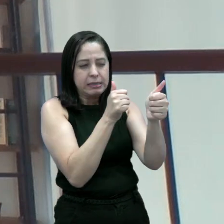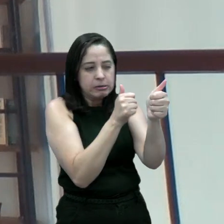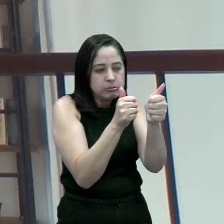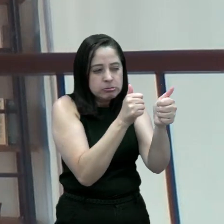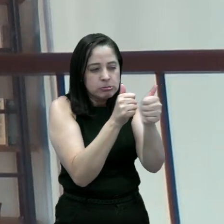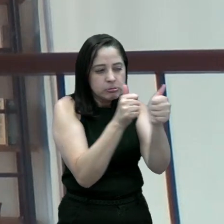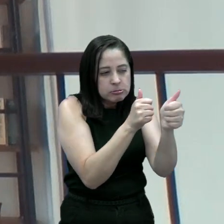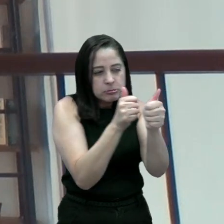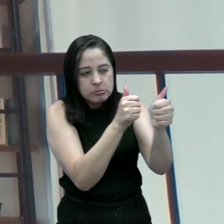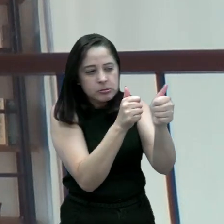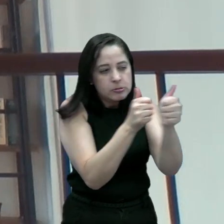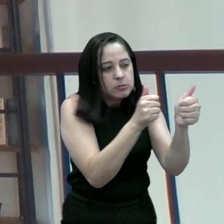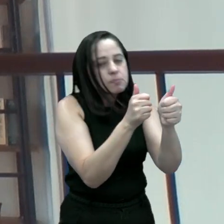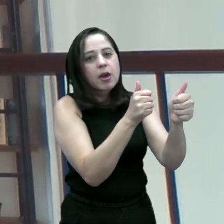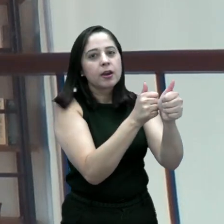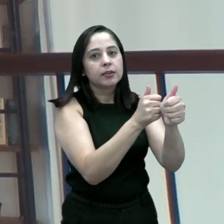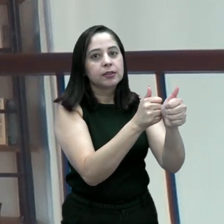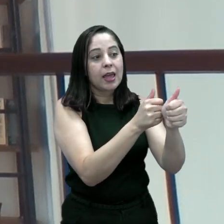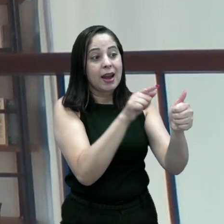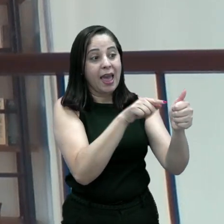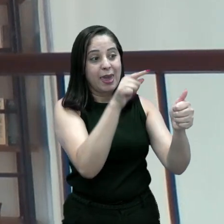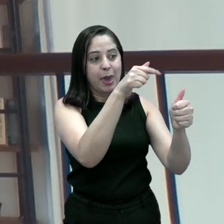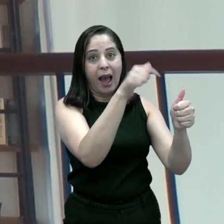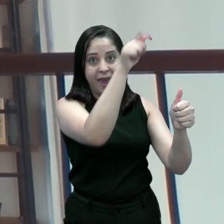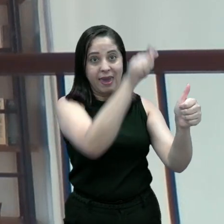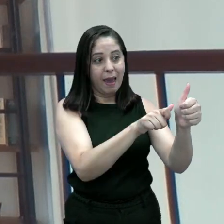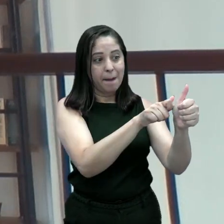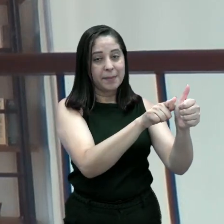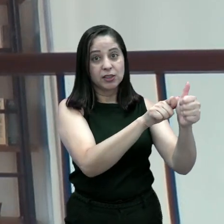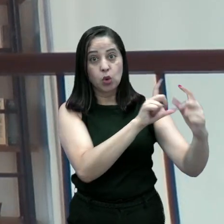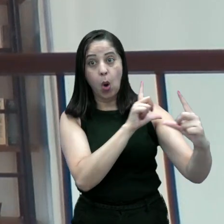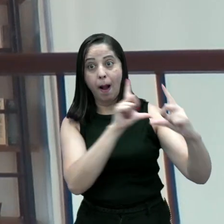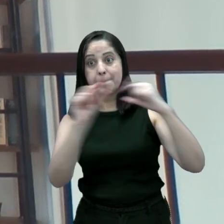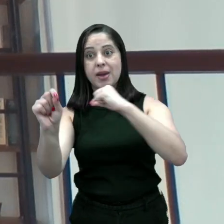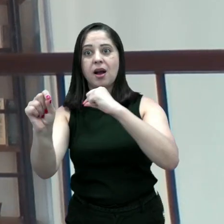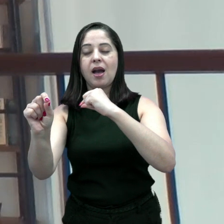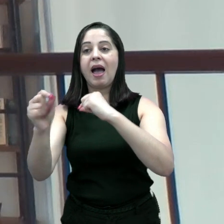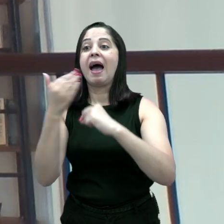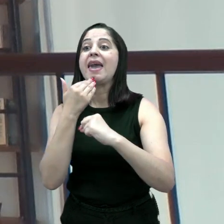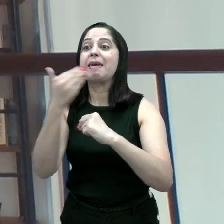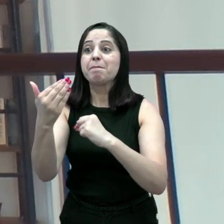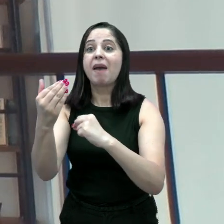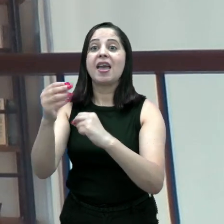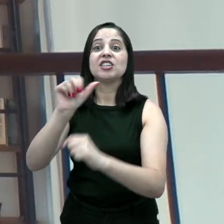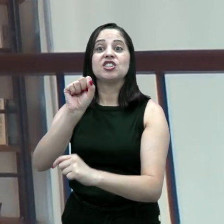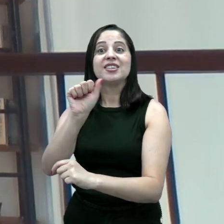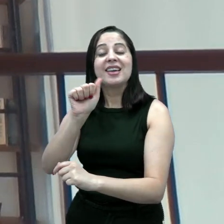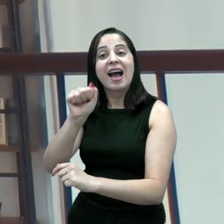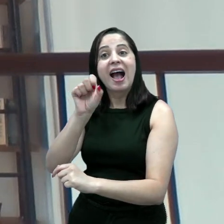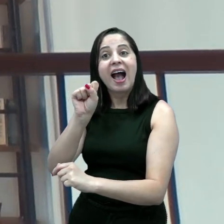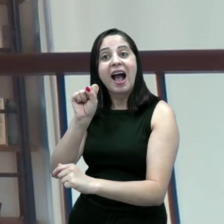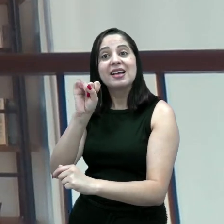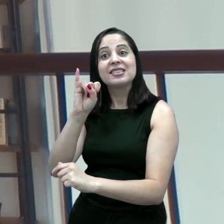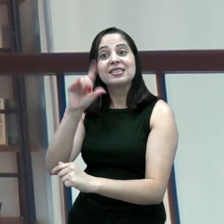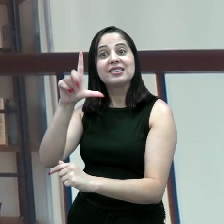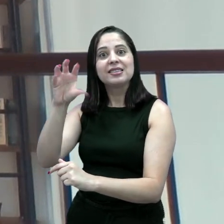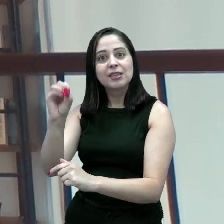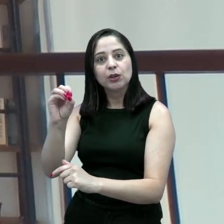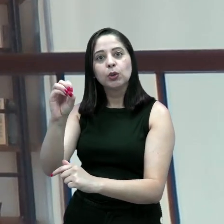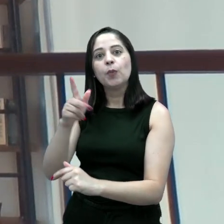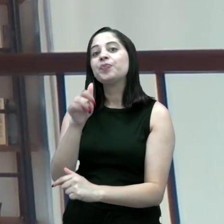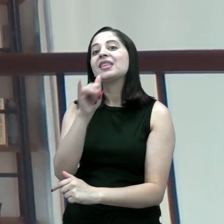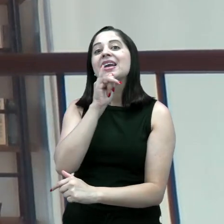pessoa pede asilo político para outro país, né? O que a gente tem como exemplo recente, o caso do